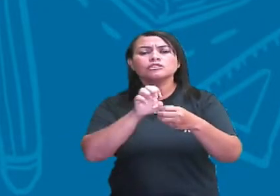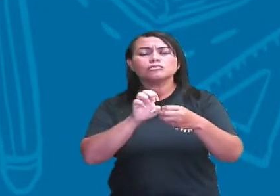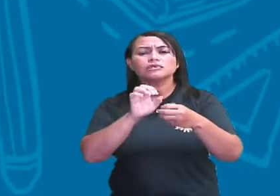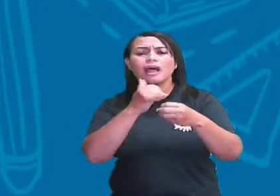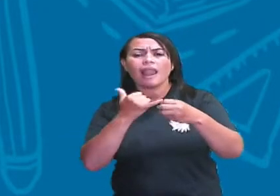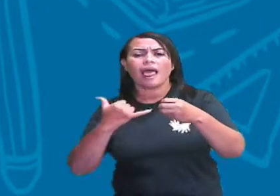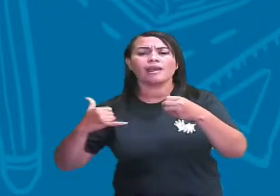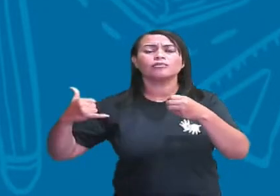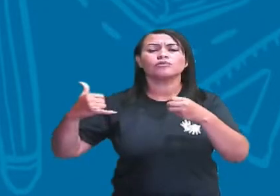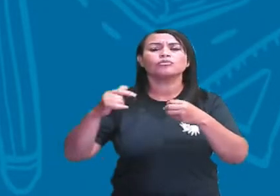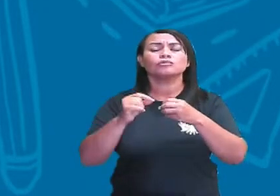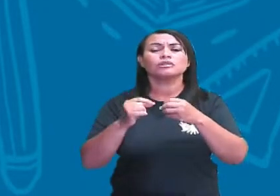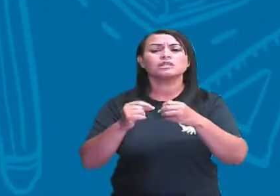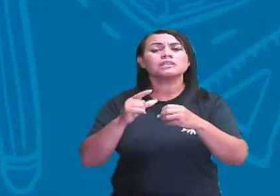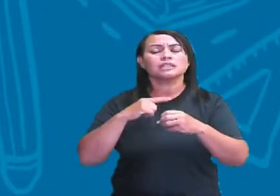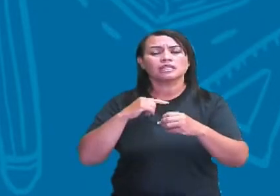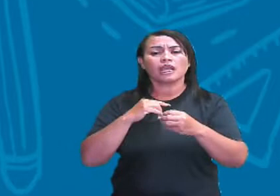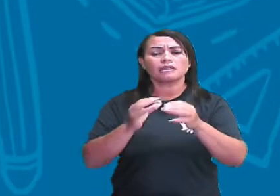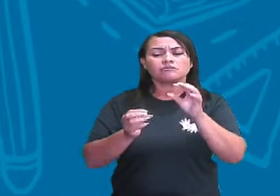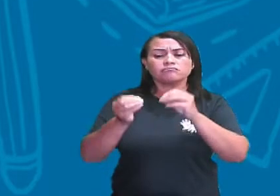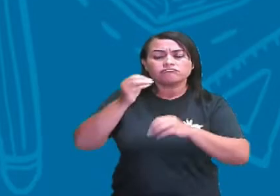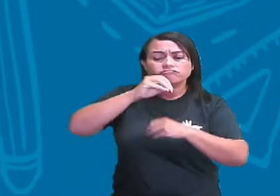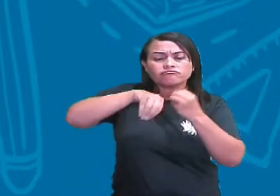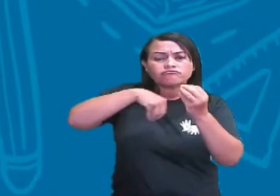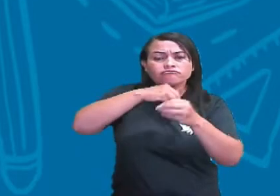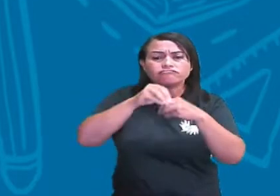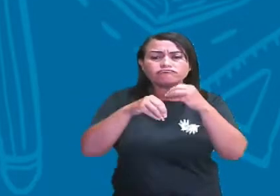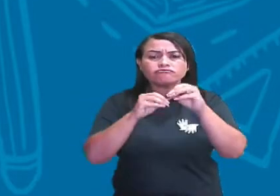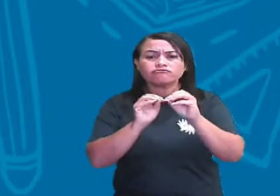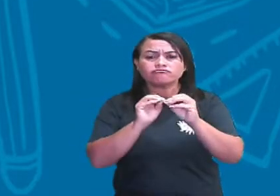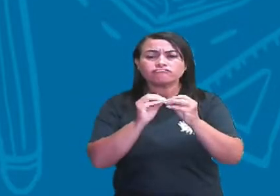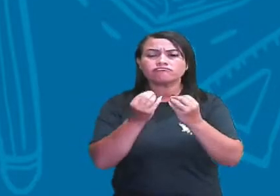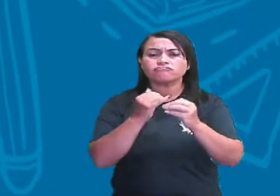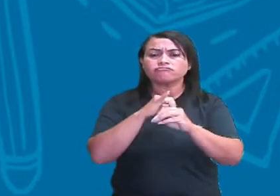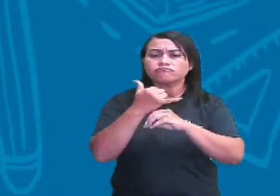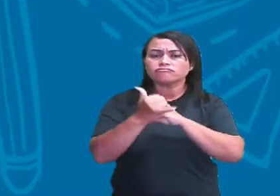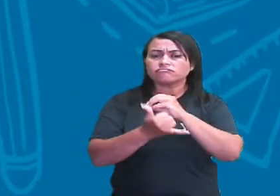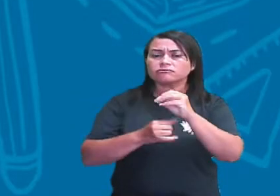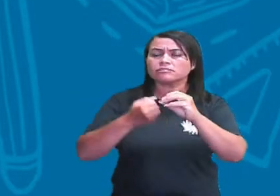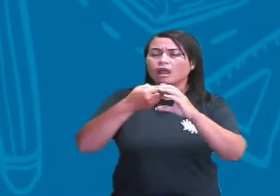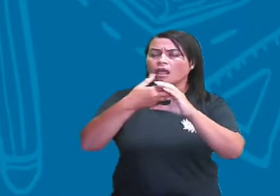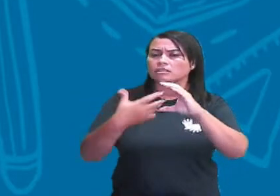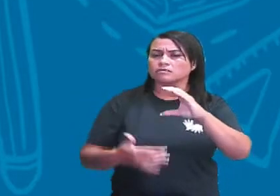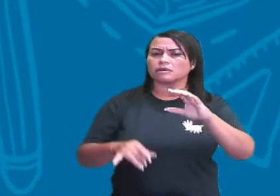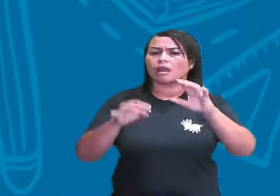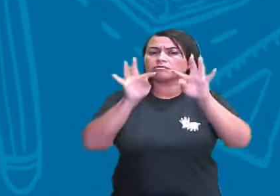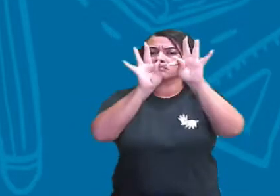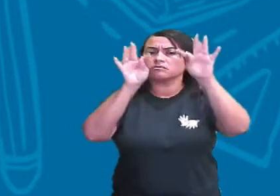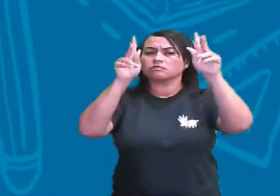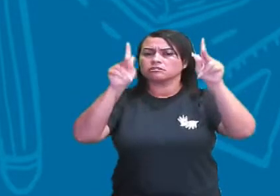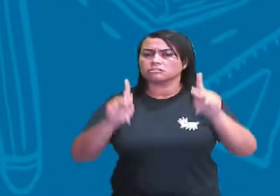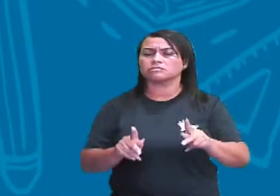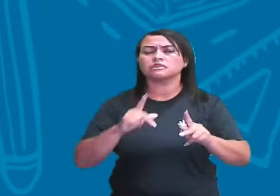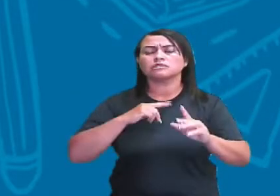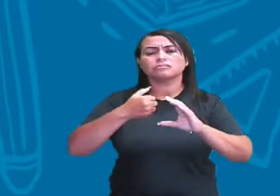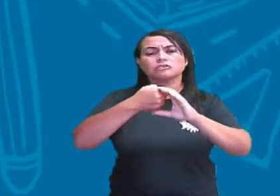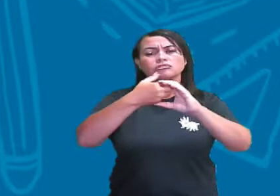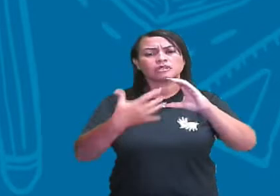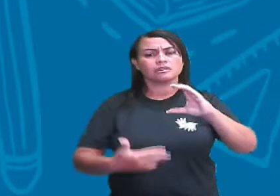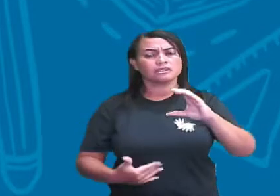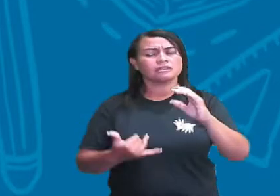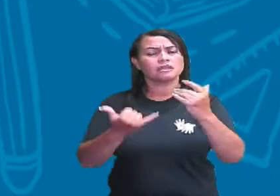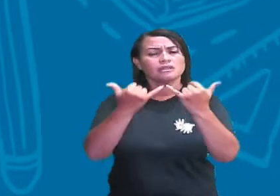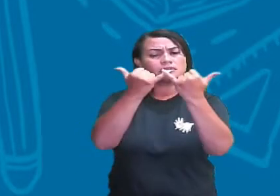são elementos do átomo, eles são classificados nessa tabela. Classificados de acordo com características semelhantes